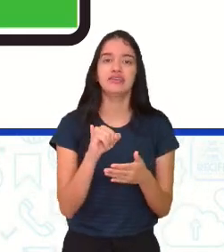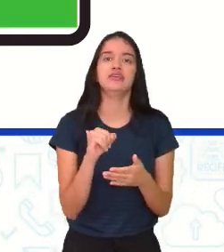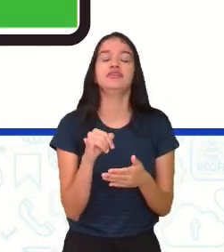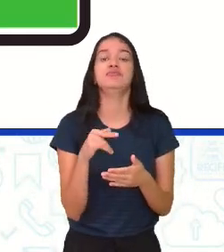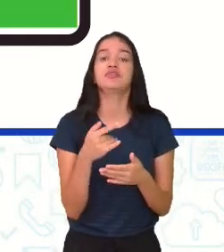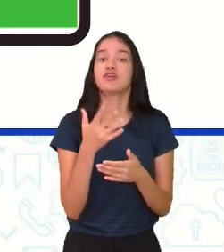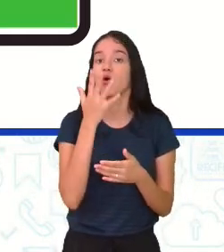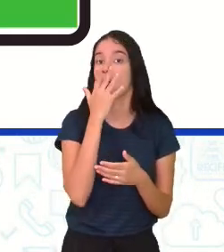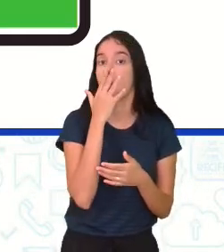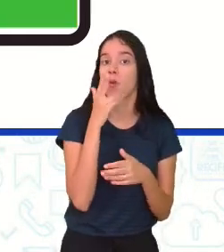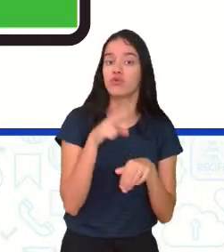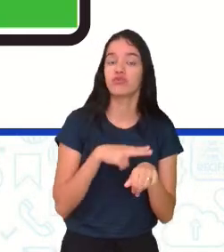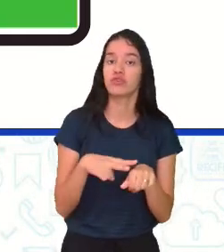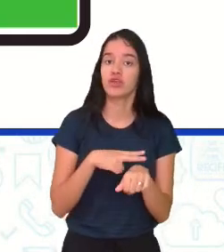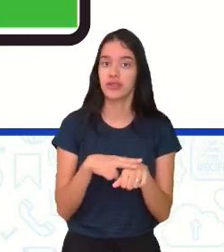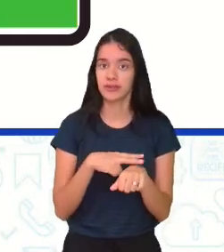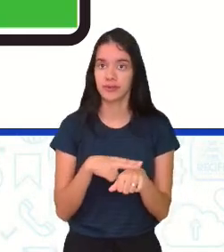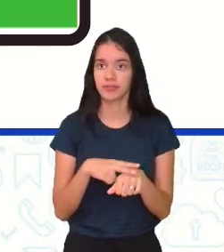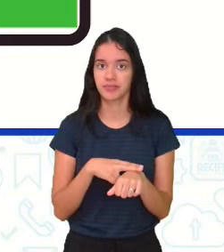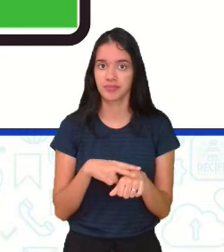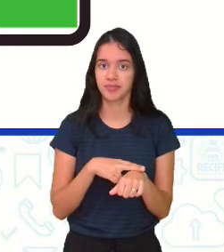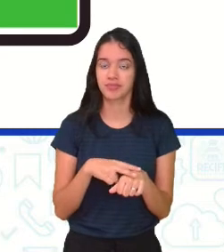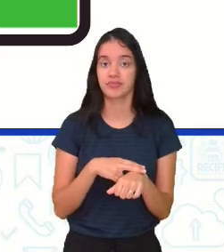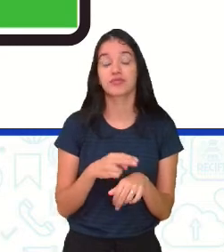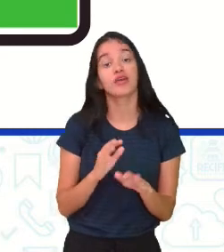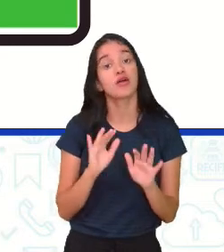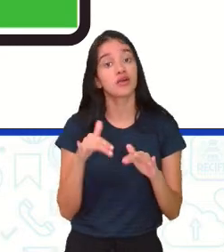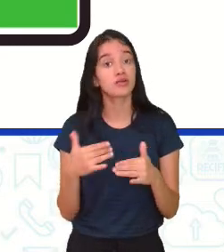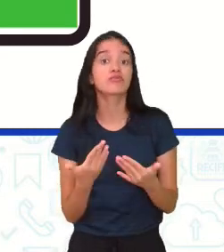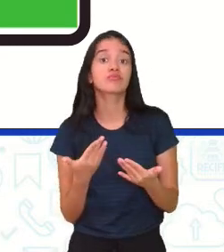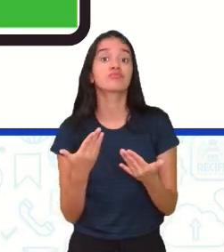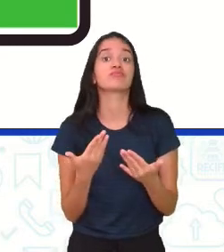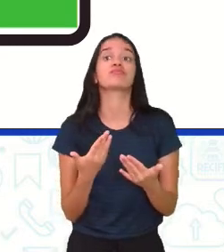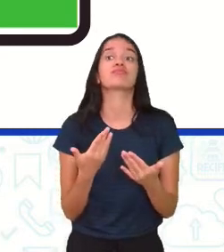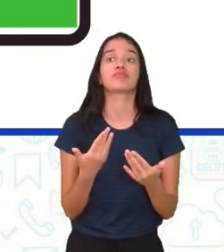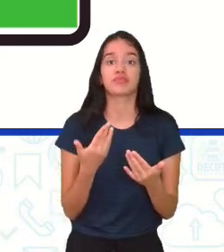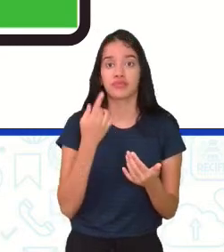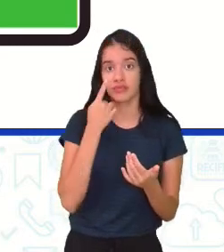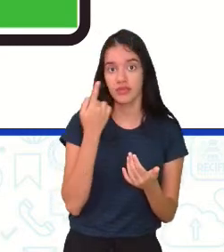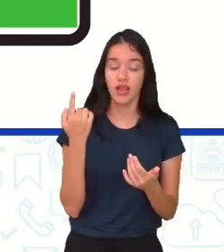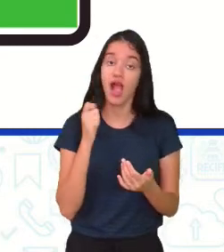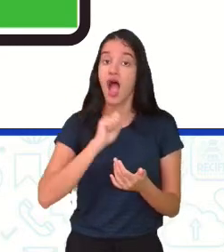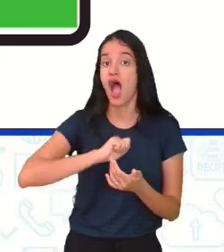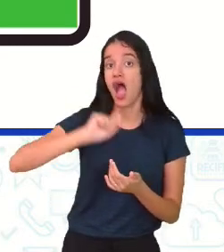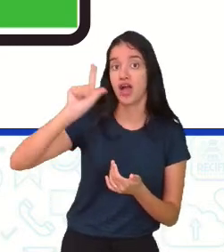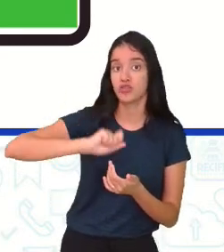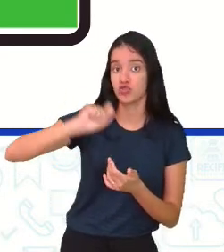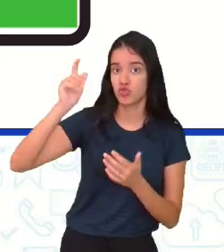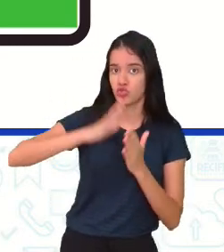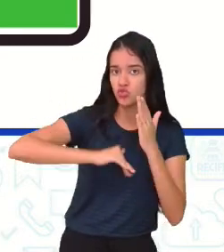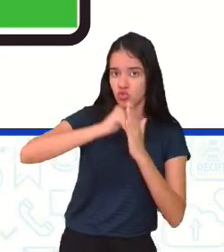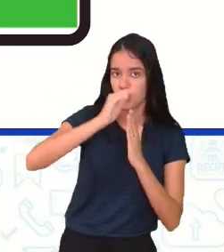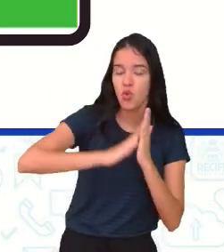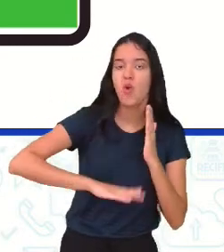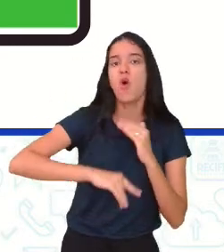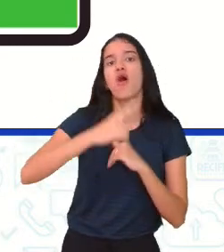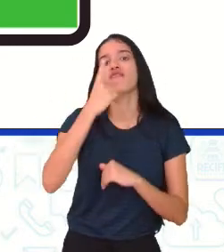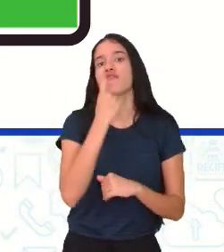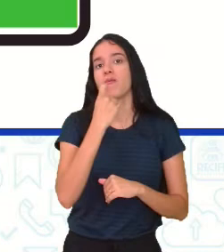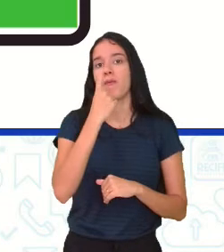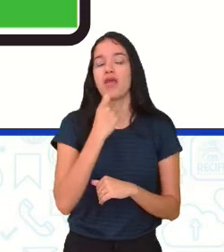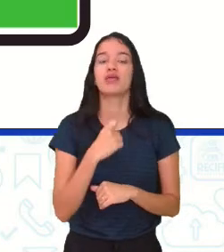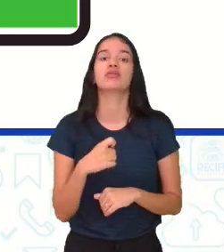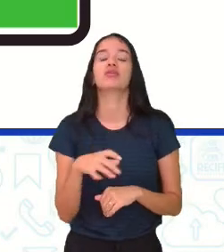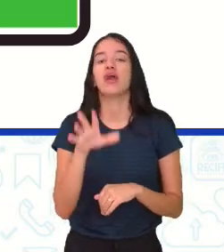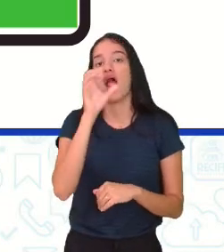o verde na cor do polígono, então eu posso pintar o círculo aí de azul, posso pintar de vermelho